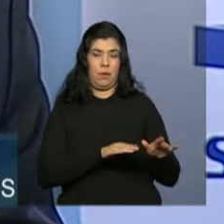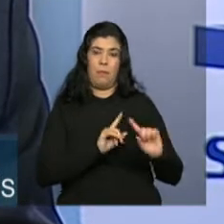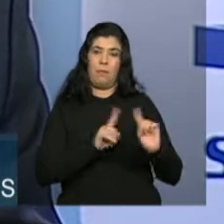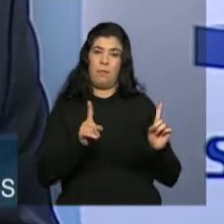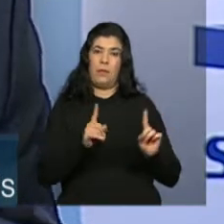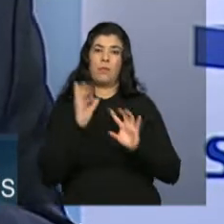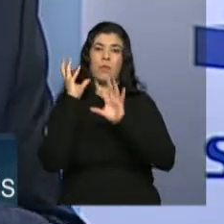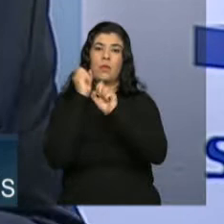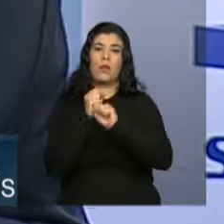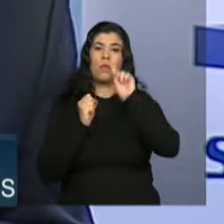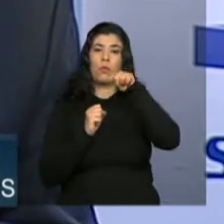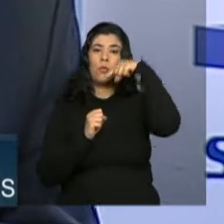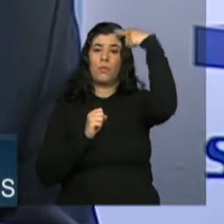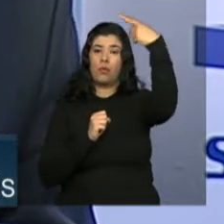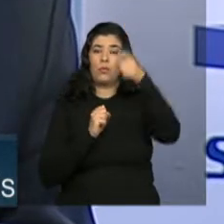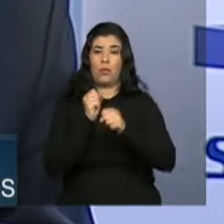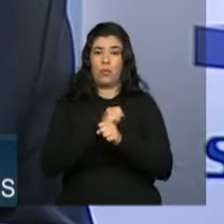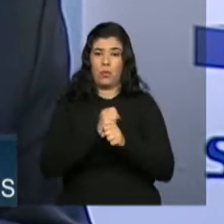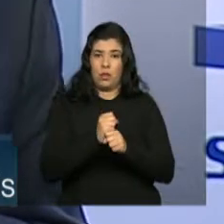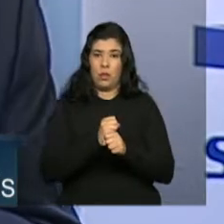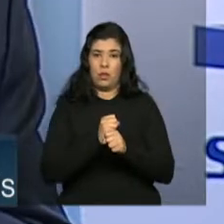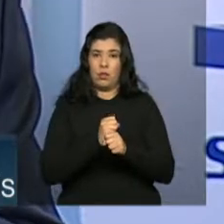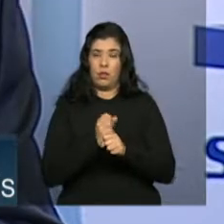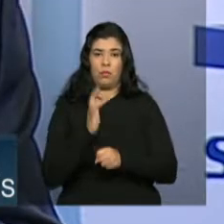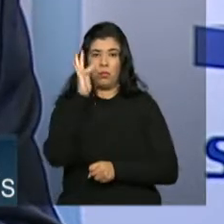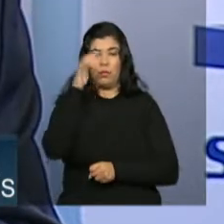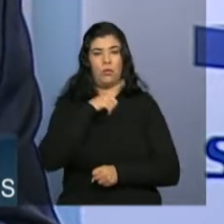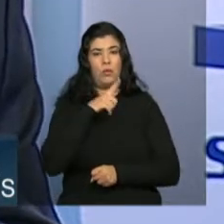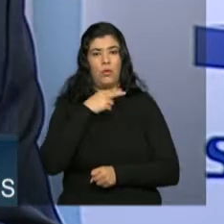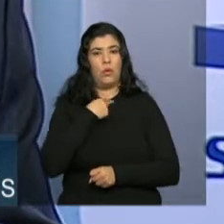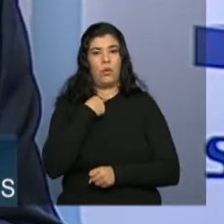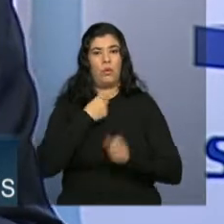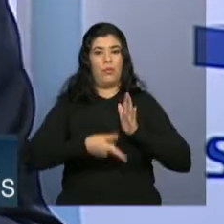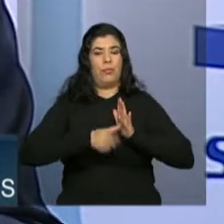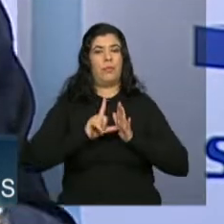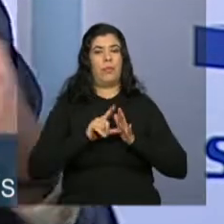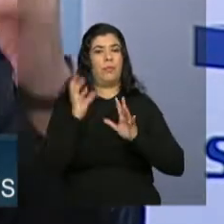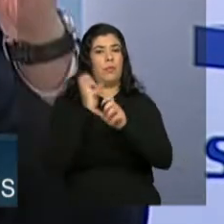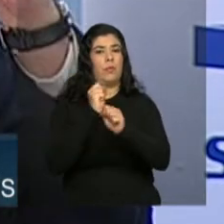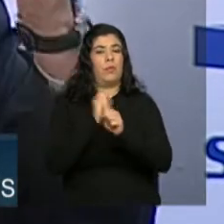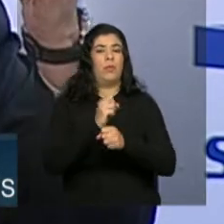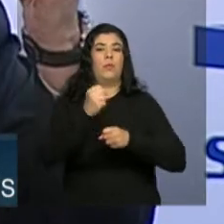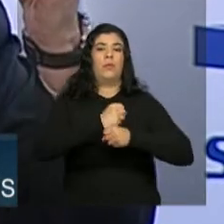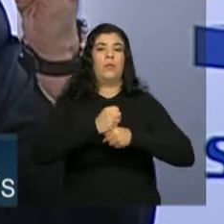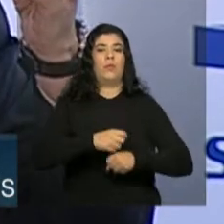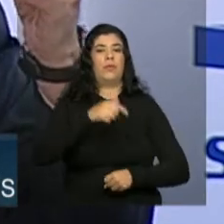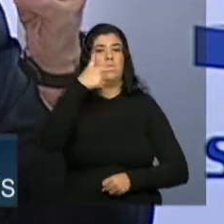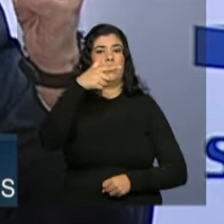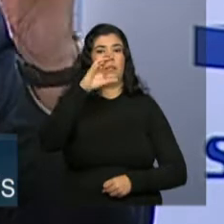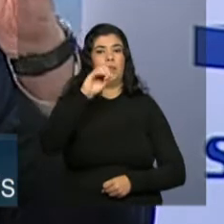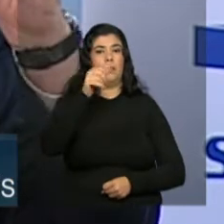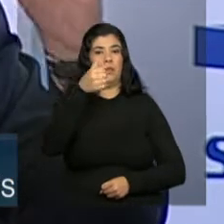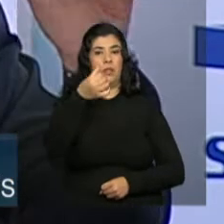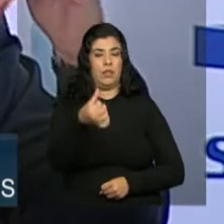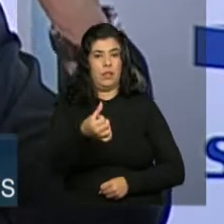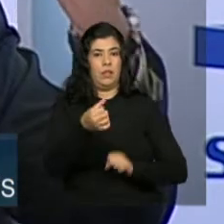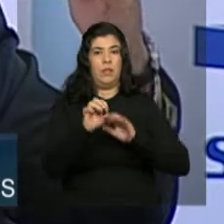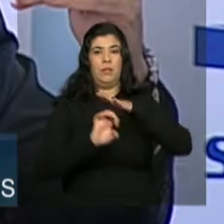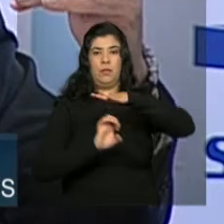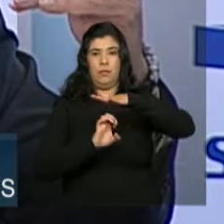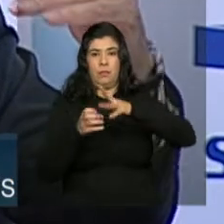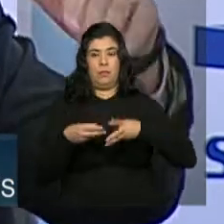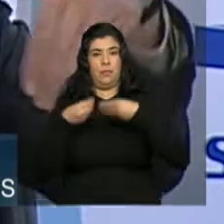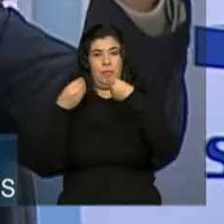cálculo do ano seguinte Por que que não pode retroagir né então para o cálculo 2016 quando a empresa entregar o relatório